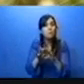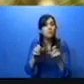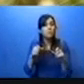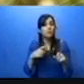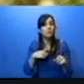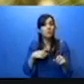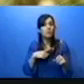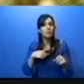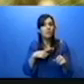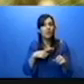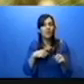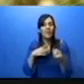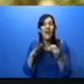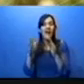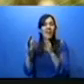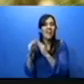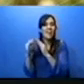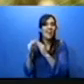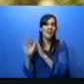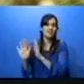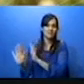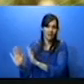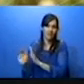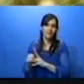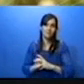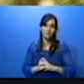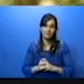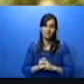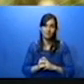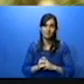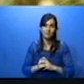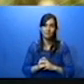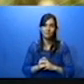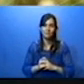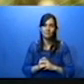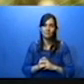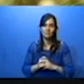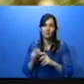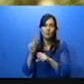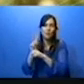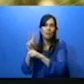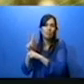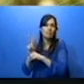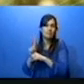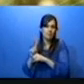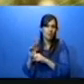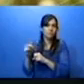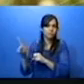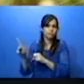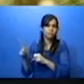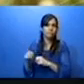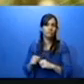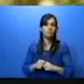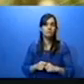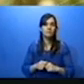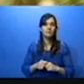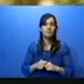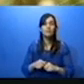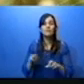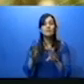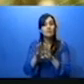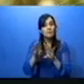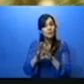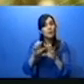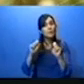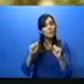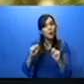de abrigo. A aranha faz o tipo de uma casa, ela ficar abrigada. Uma outra função é preparar um casulo, dentro do qual